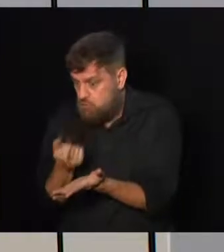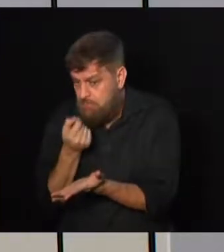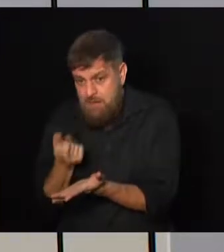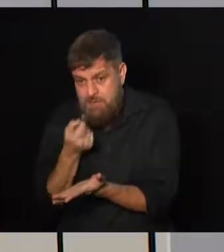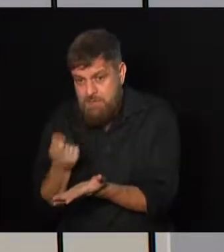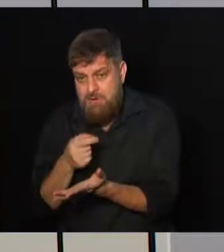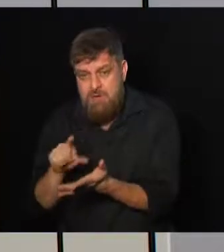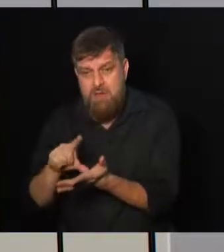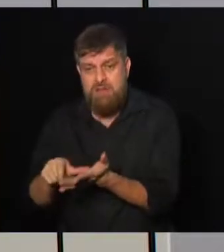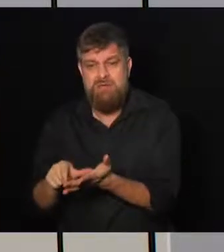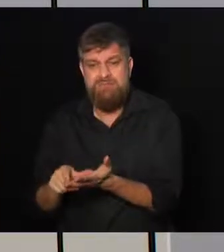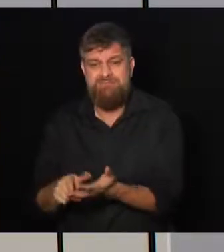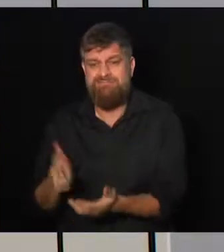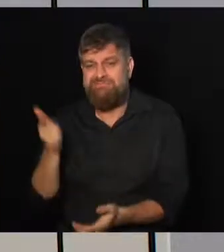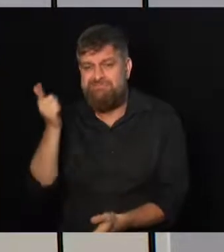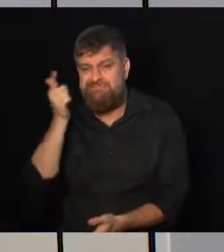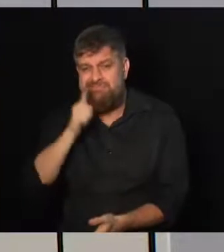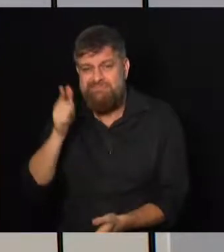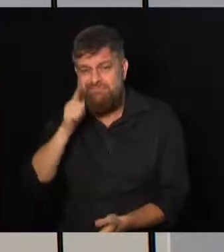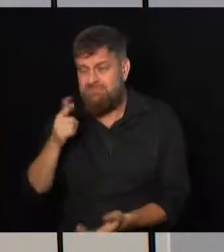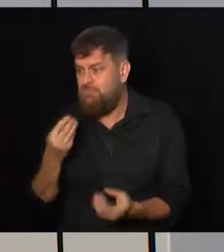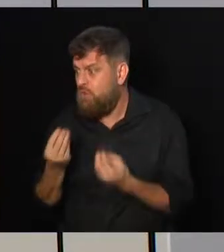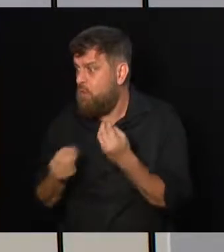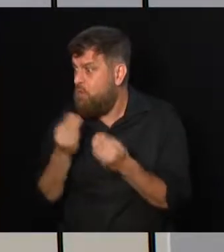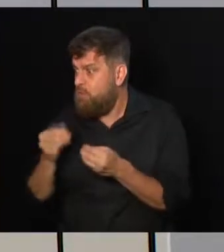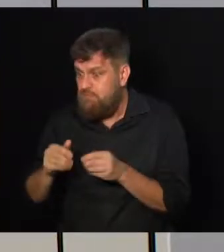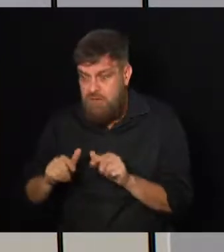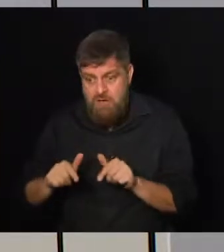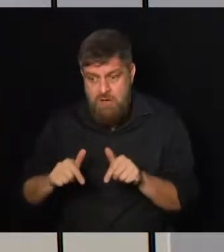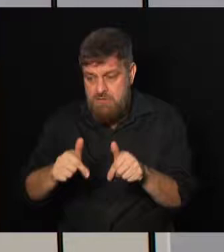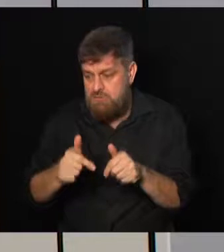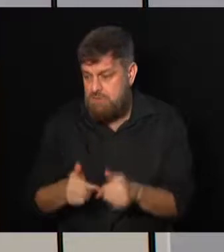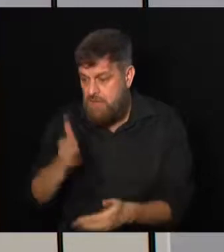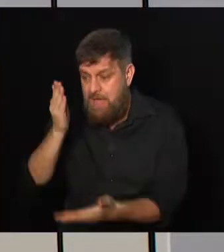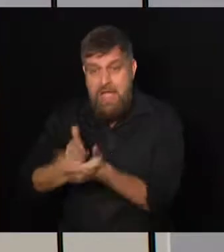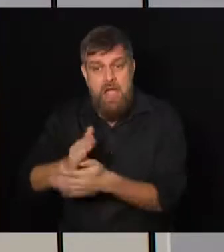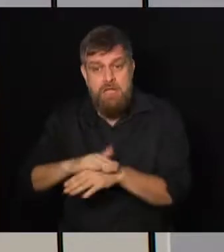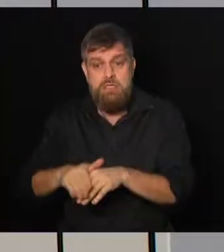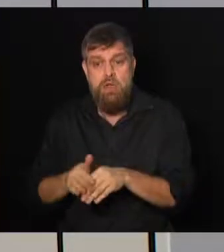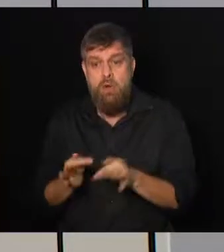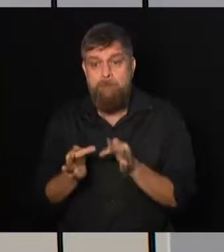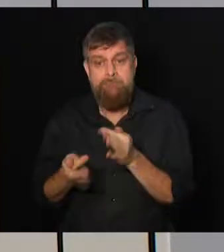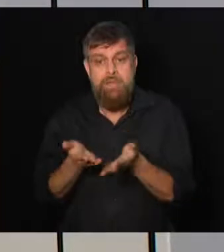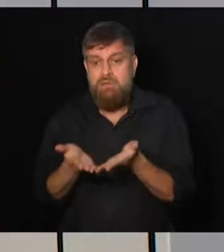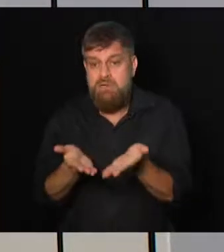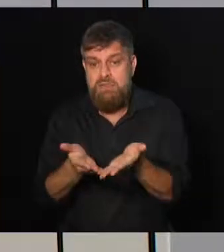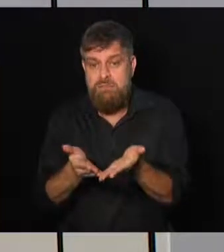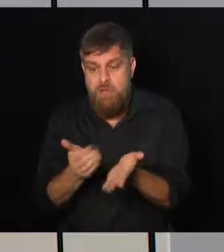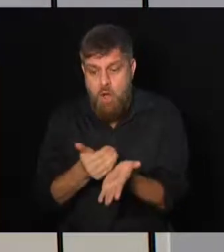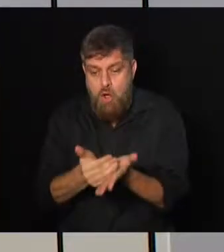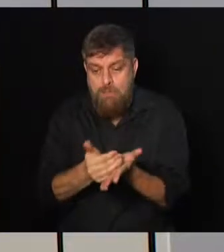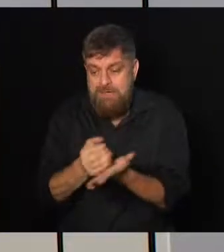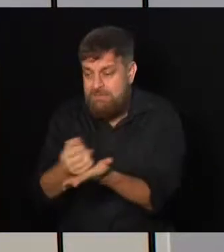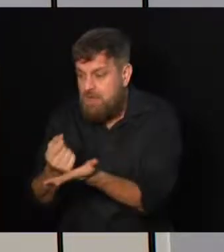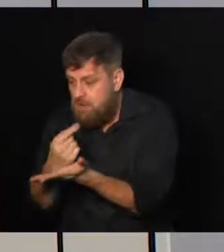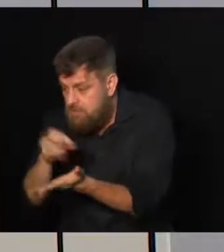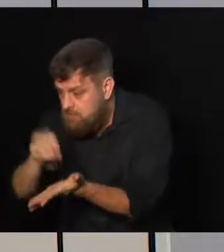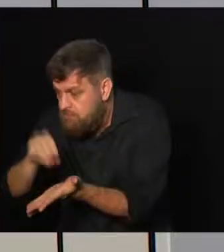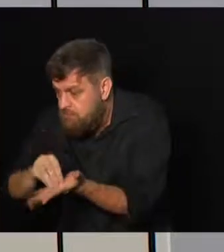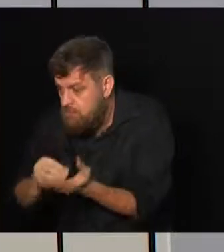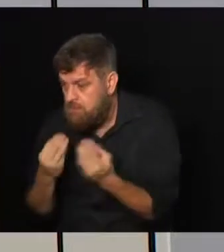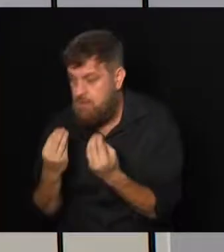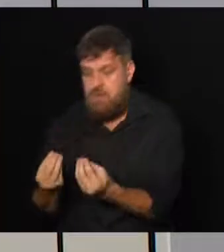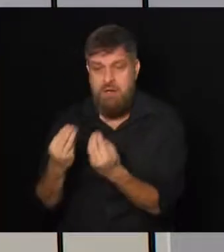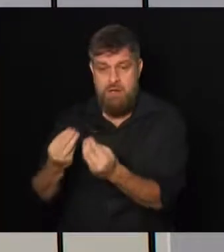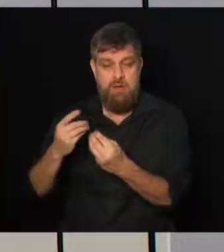e depois não conseguir mais para dar continuidade a esse tratamento. Então, como você bem disse, eu acho que essa comissão veio em boa hora